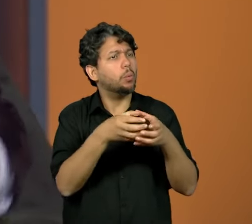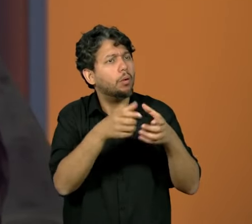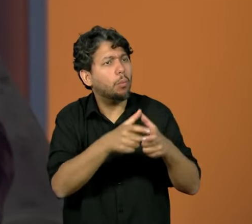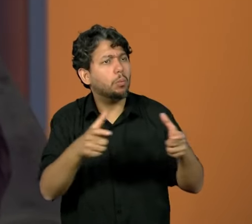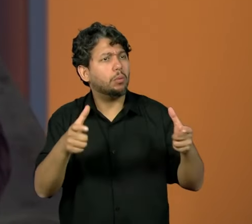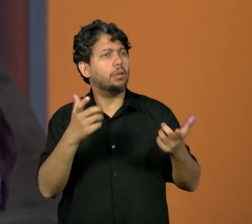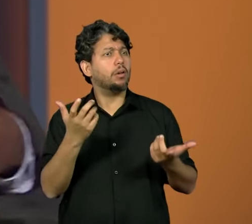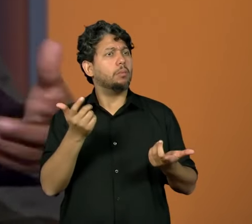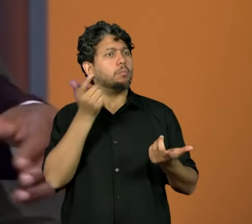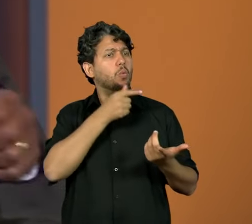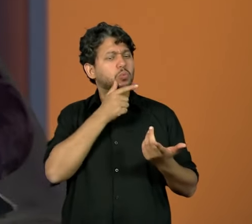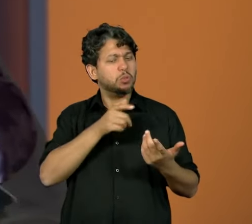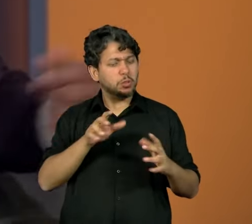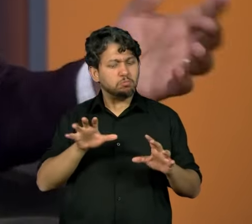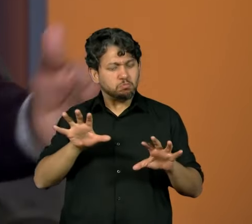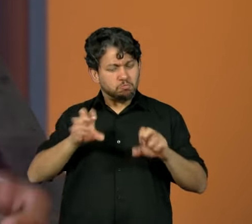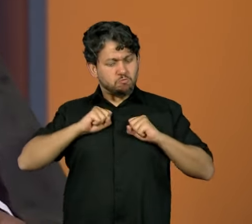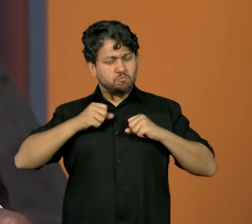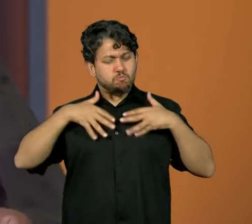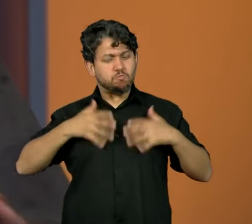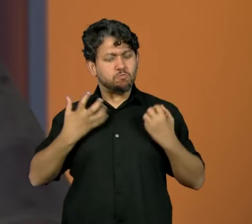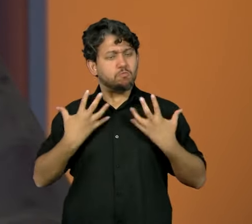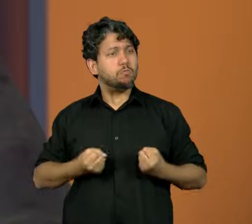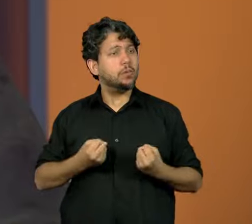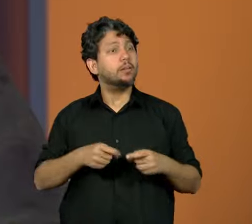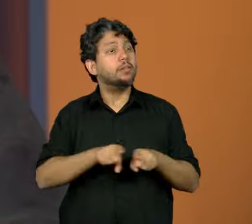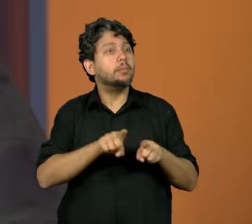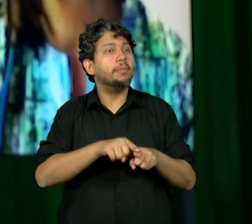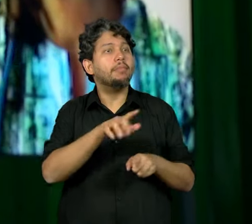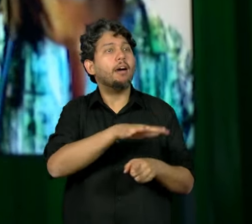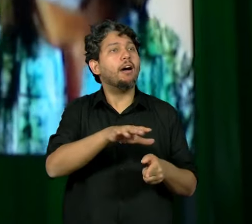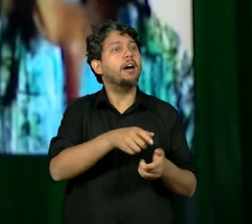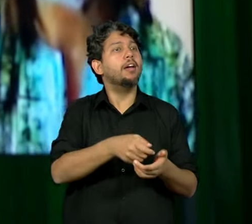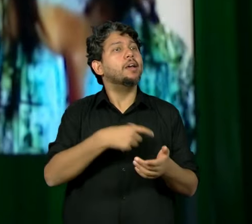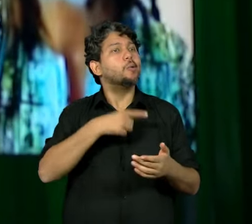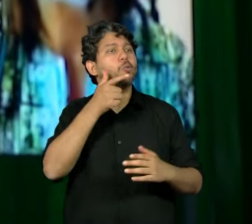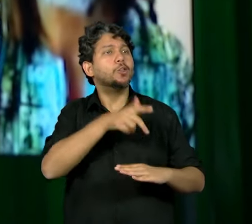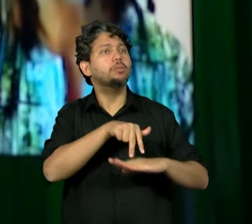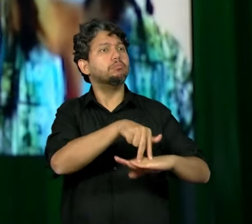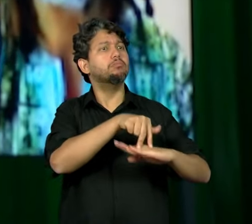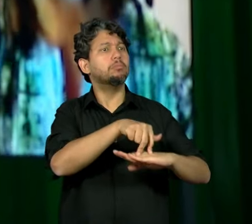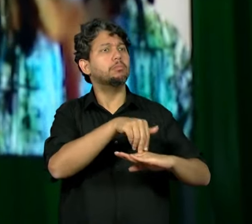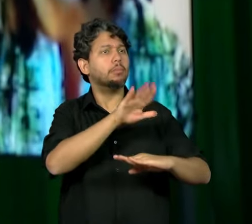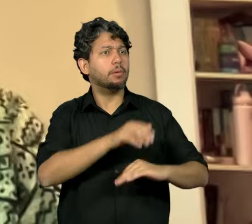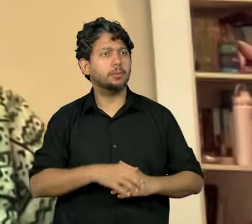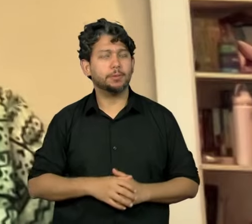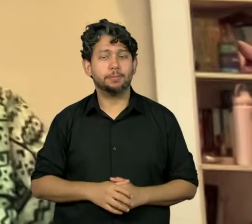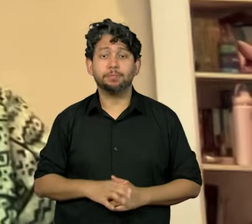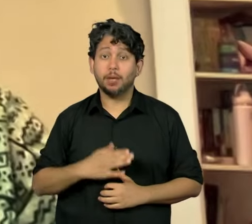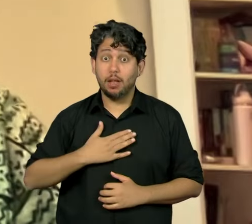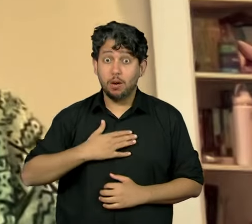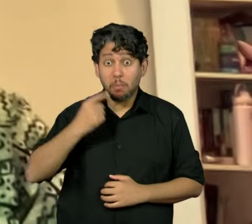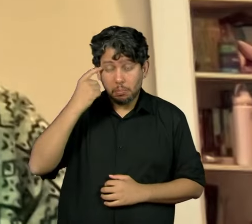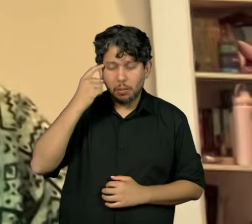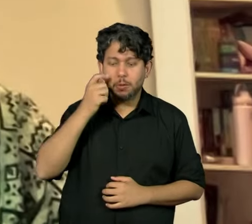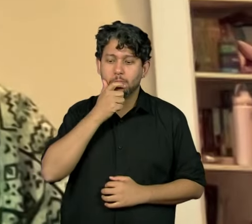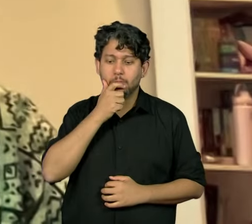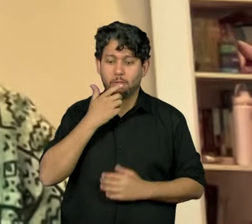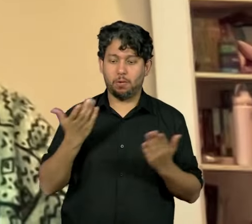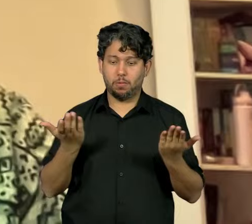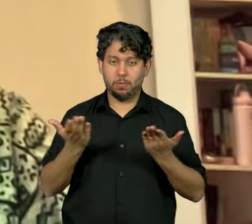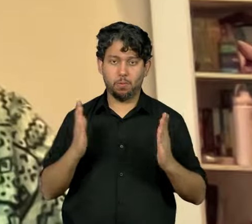se apropriar e também se consolidar no espaço editorial? Eu acredito que nós estamos num momento